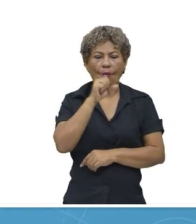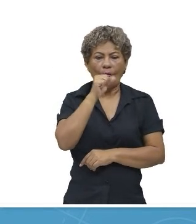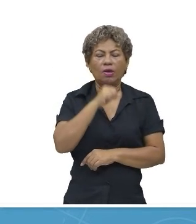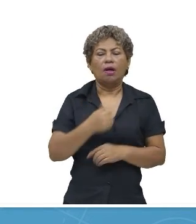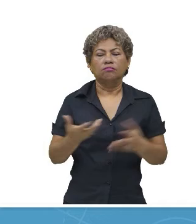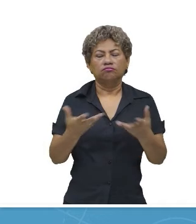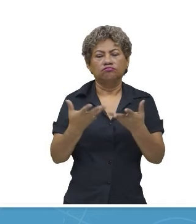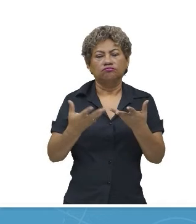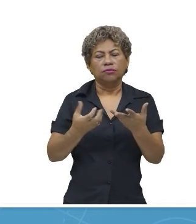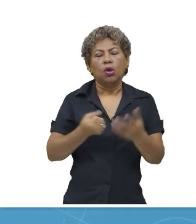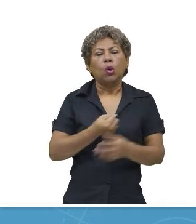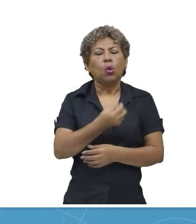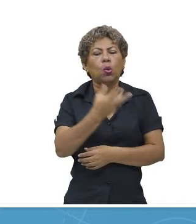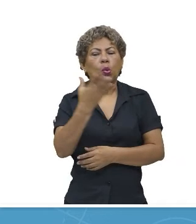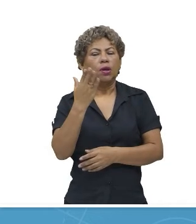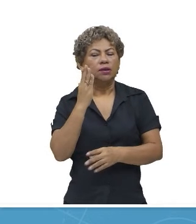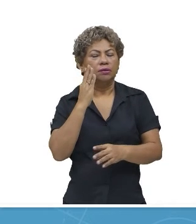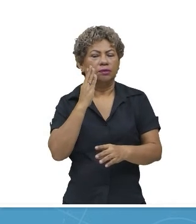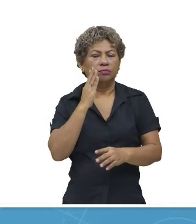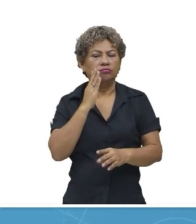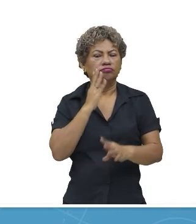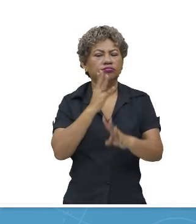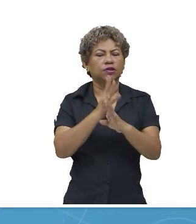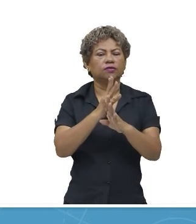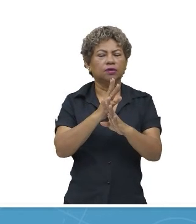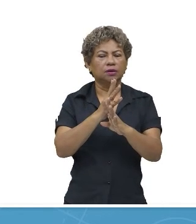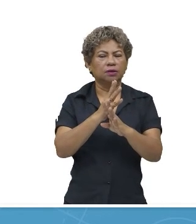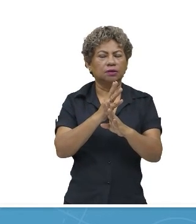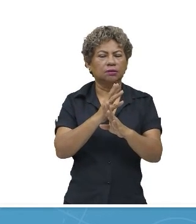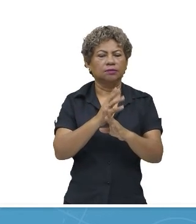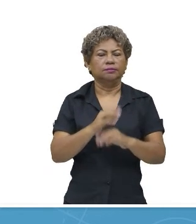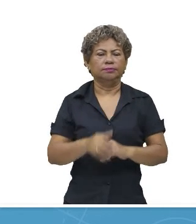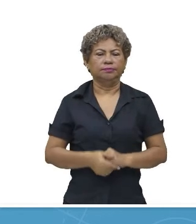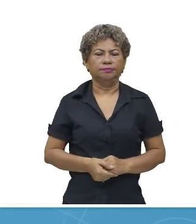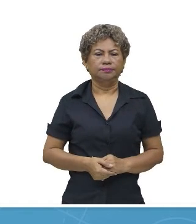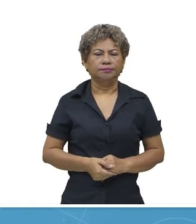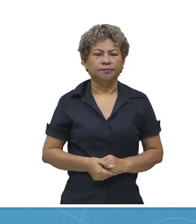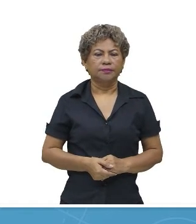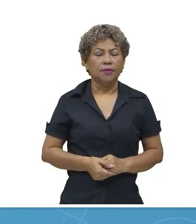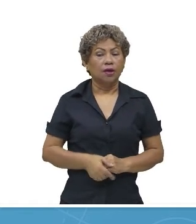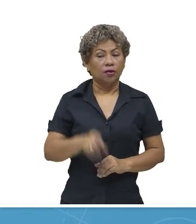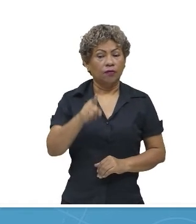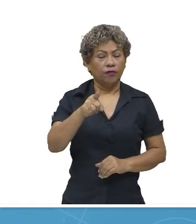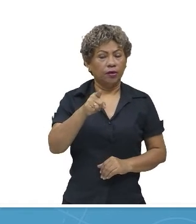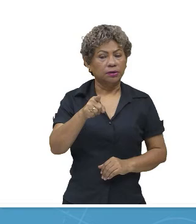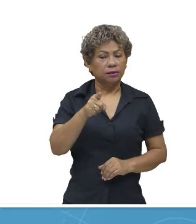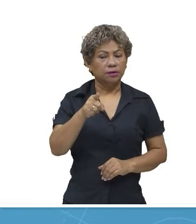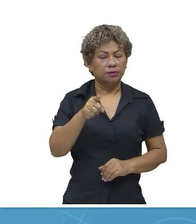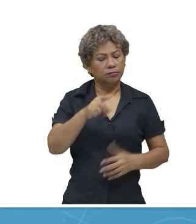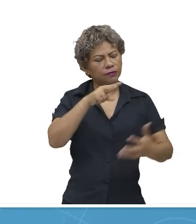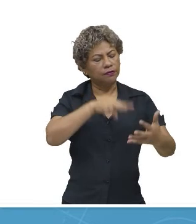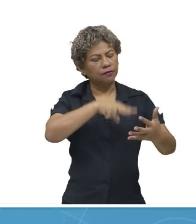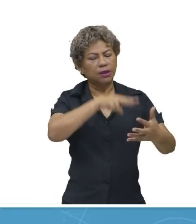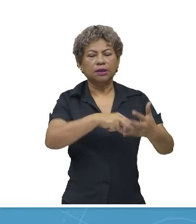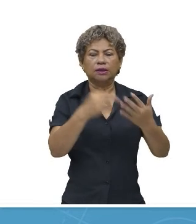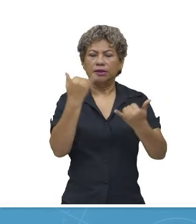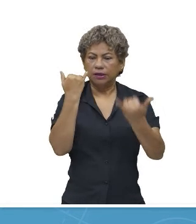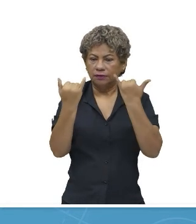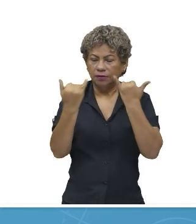de frutas encontrarei, e na forma de potência eu o escreverei. Então, qual vai ser essa quantidade